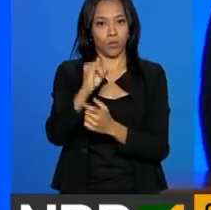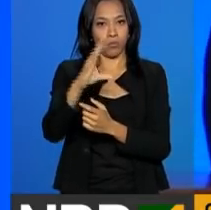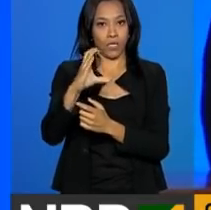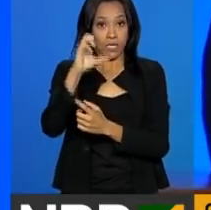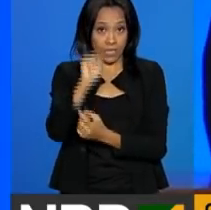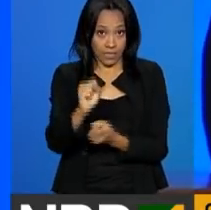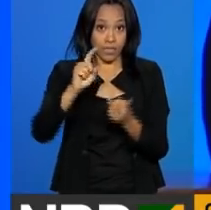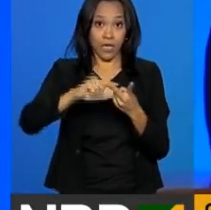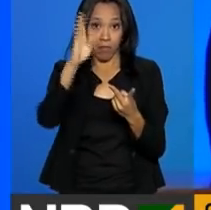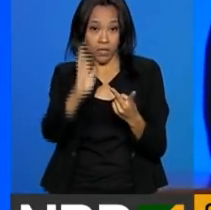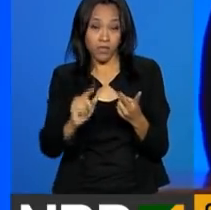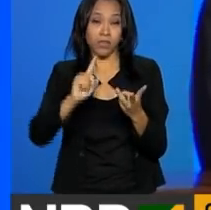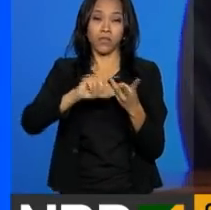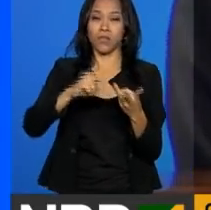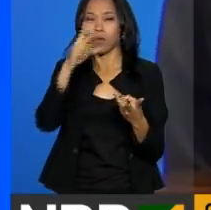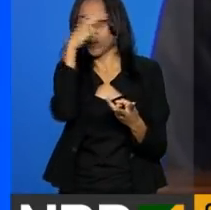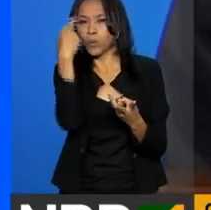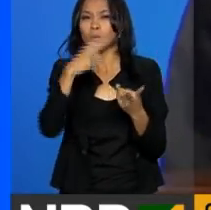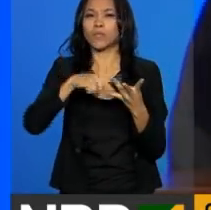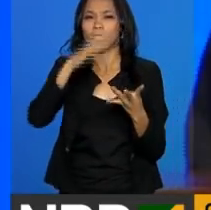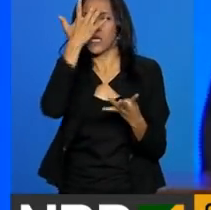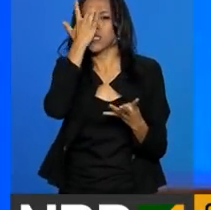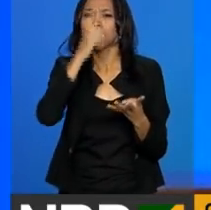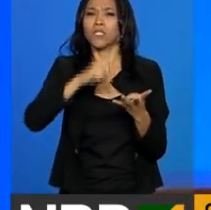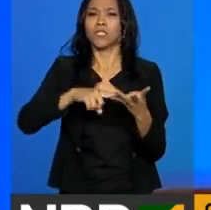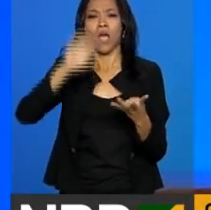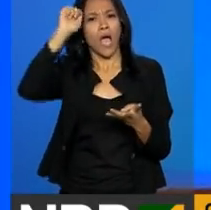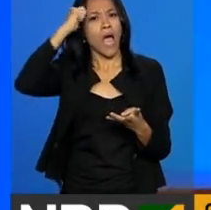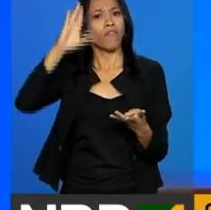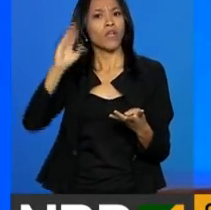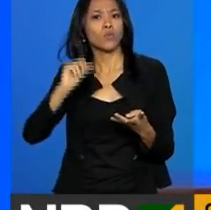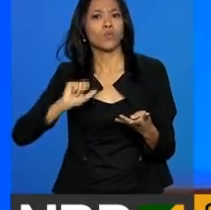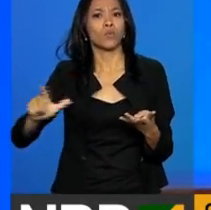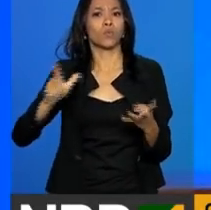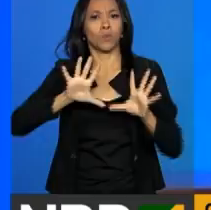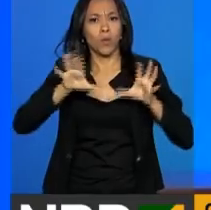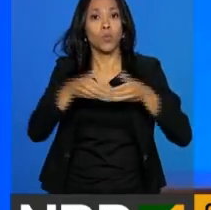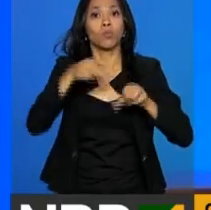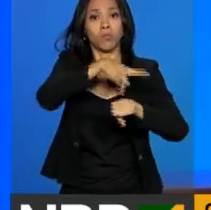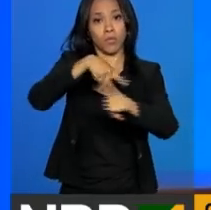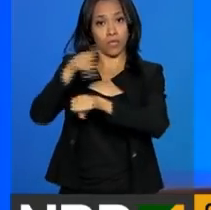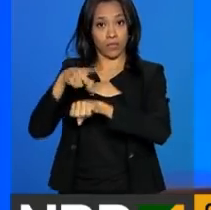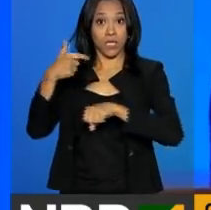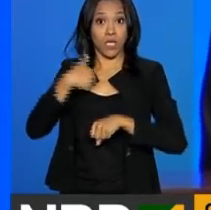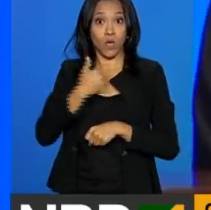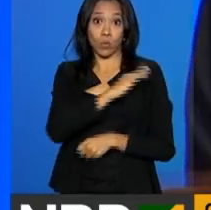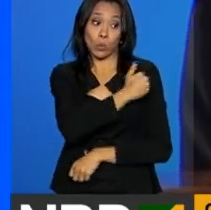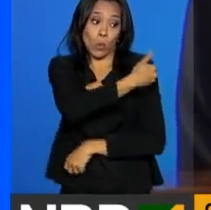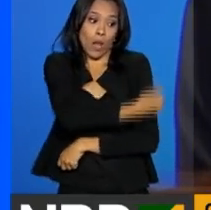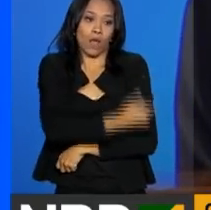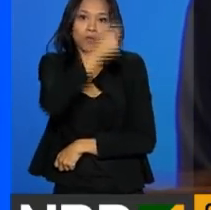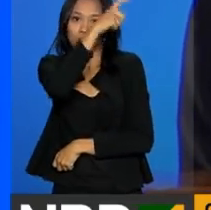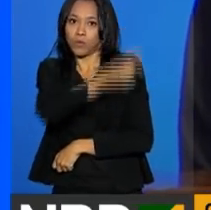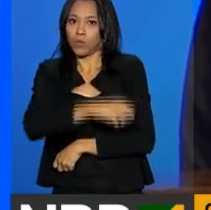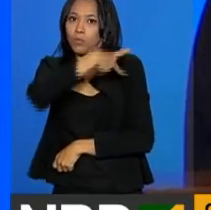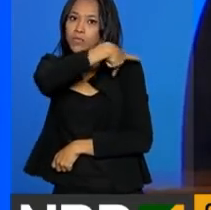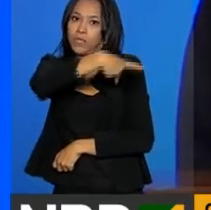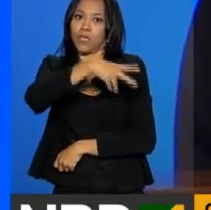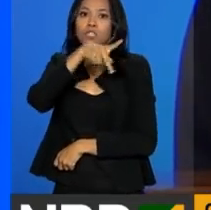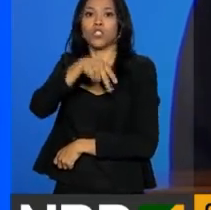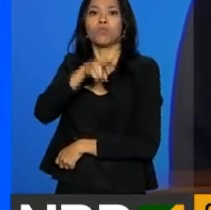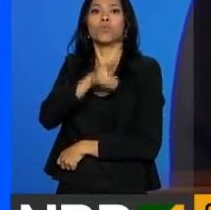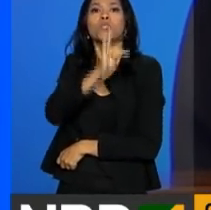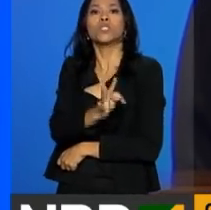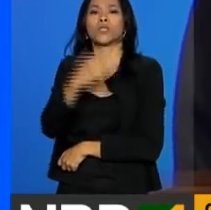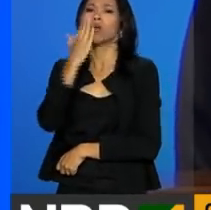índia china e áfrica do sul não é ele o jantar estava ao lado do presidente putin e ele me disse o projeto teve como é que